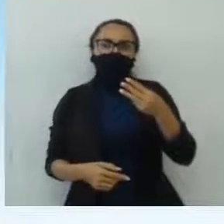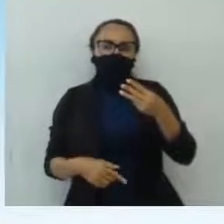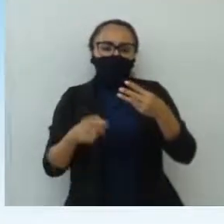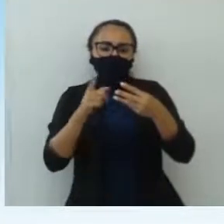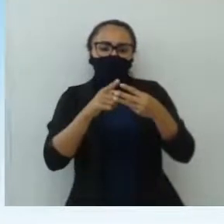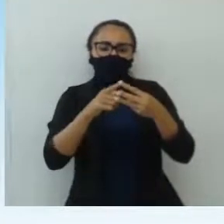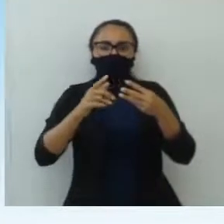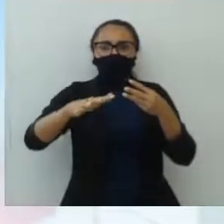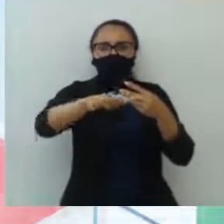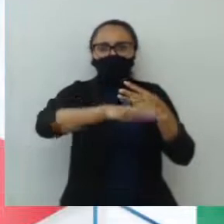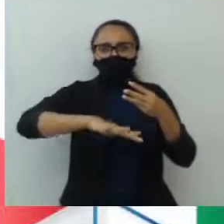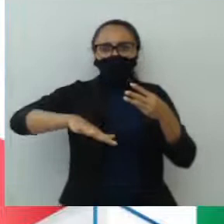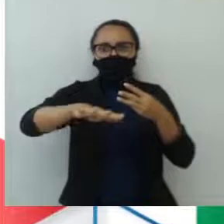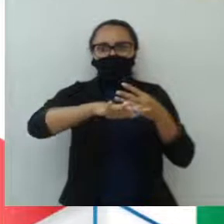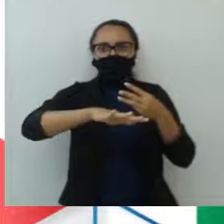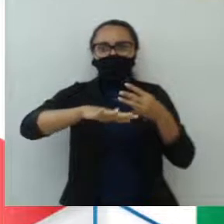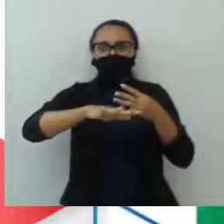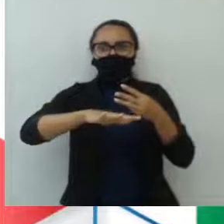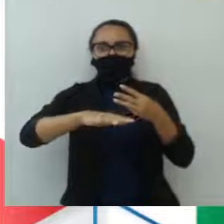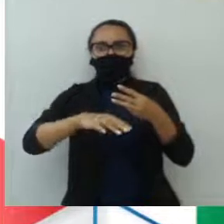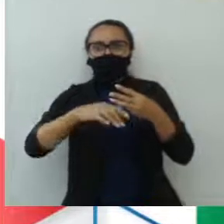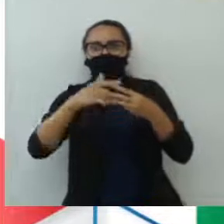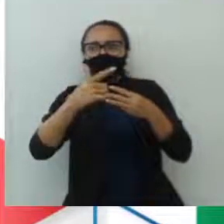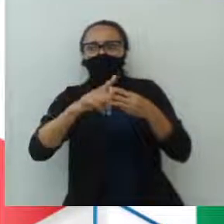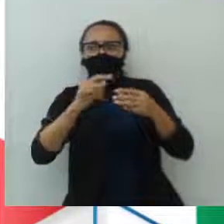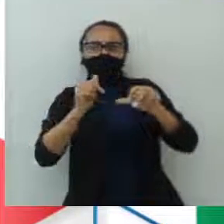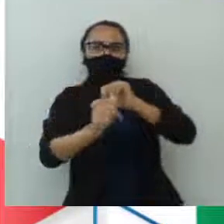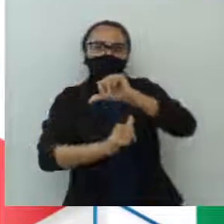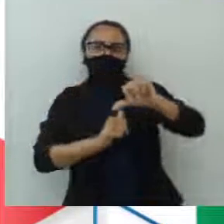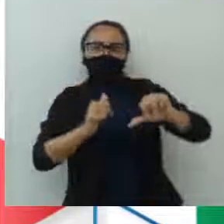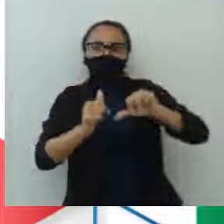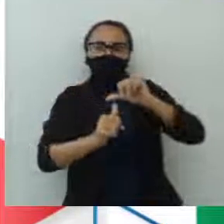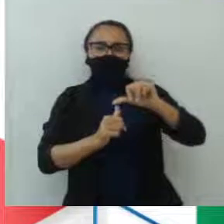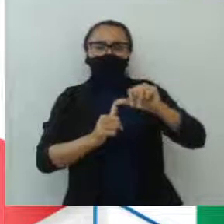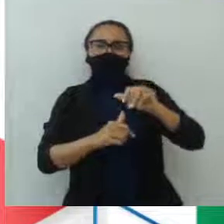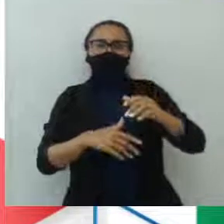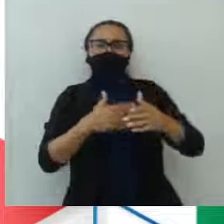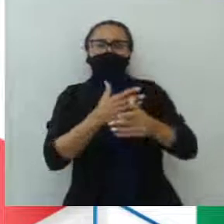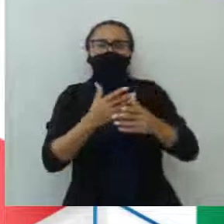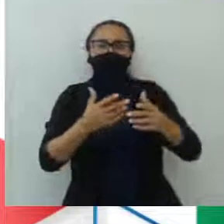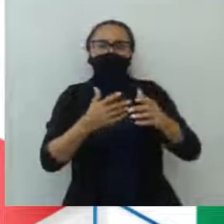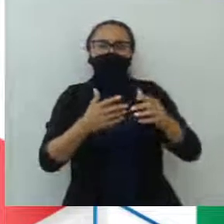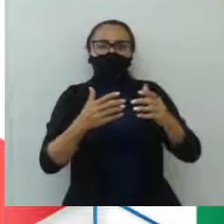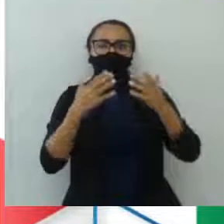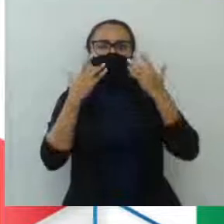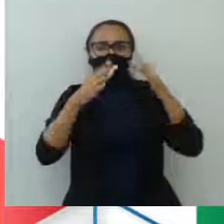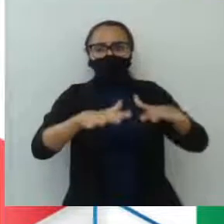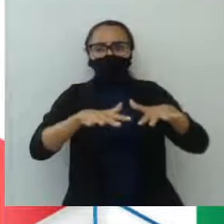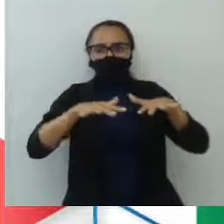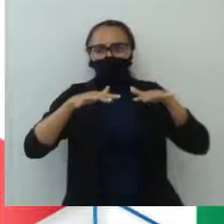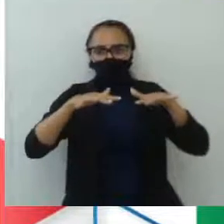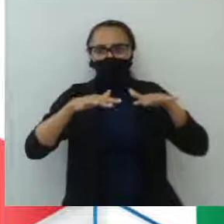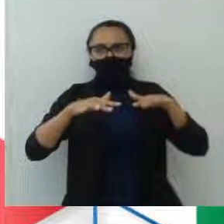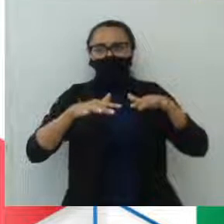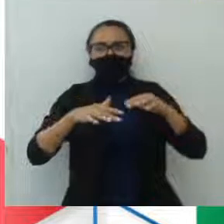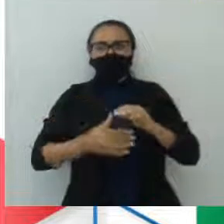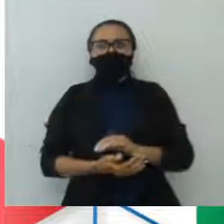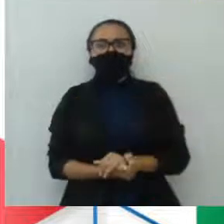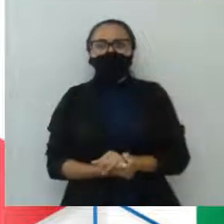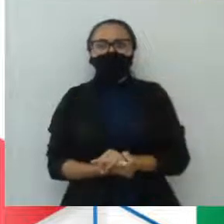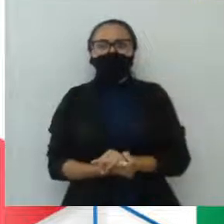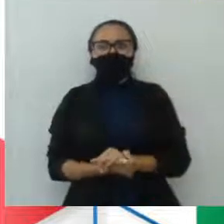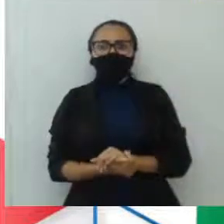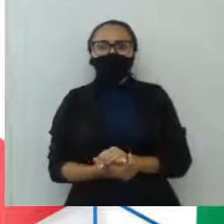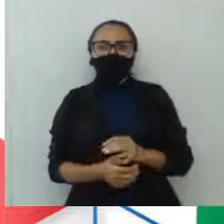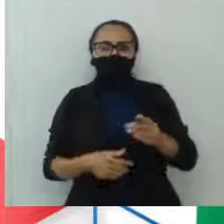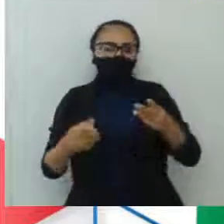primeira unidade de espaço é que não há em geral mudança de cenário e os acontecimentos passam-se no mesmo lugar. Isso lá na tragédia